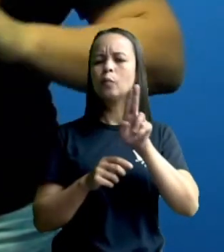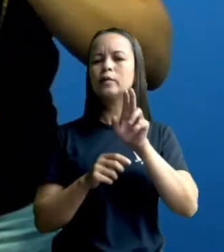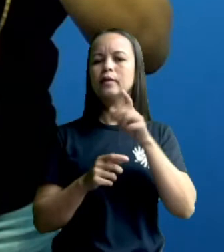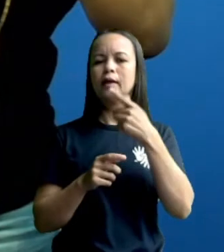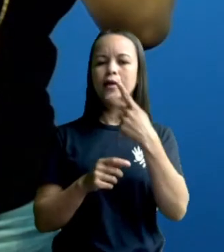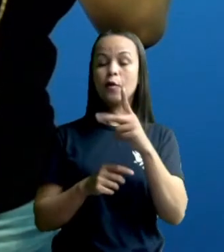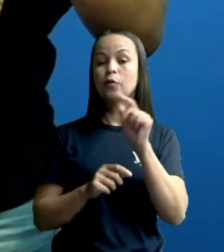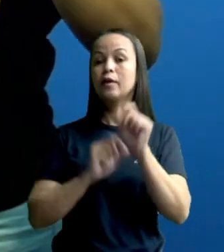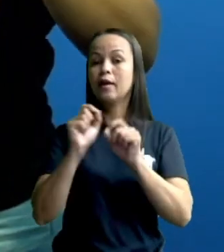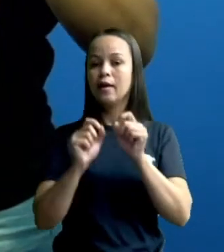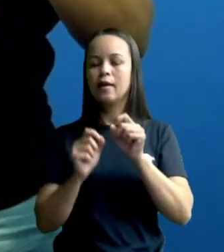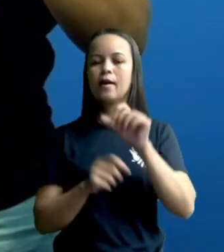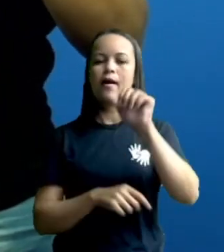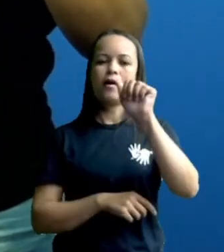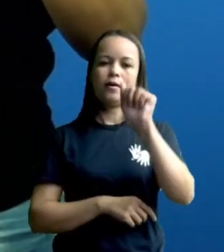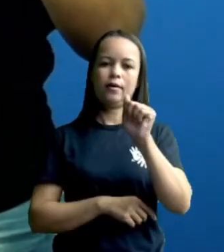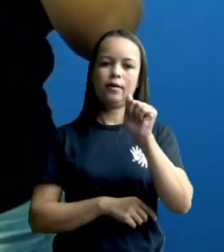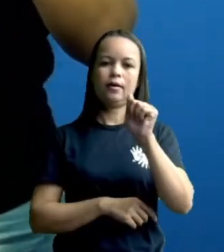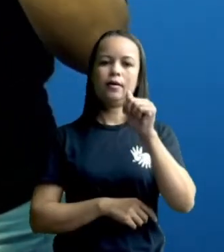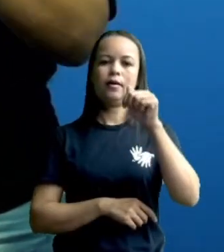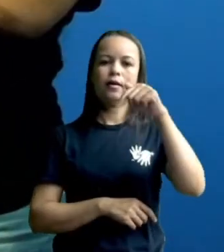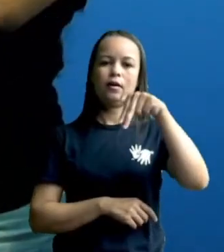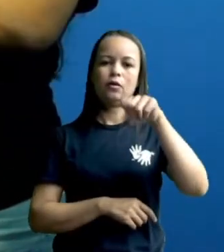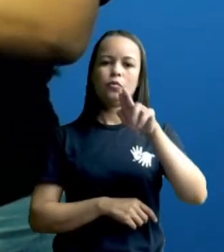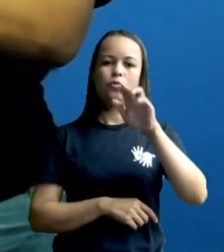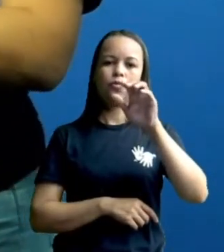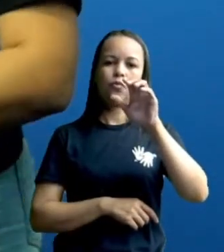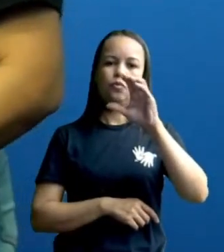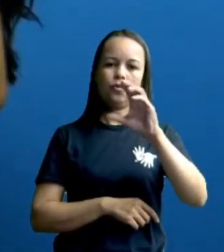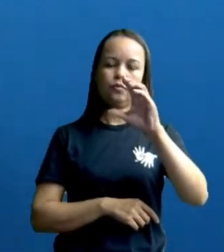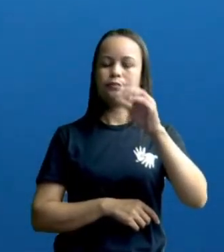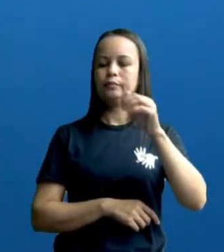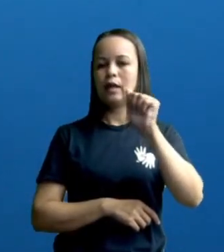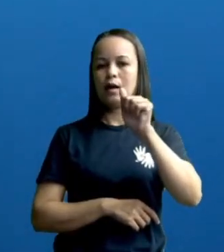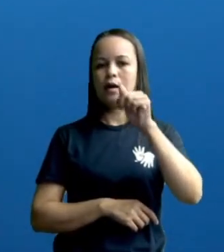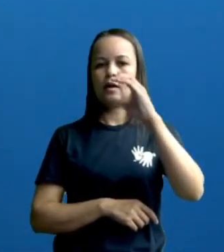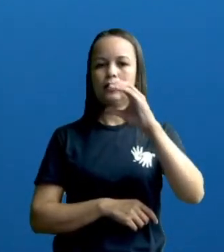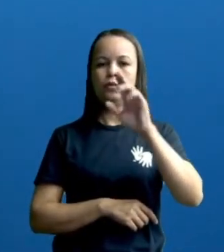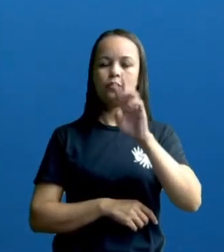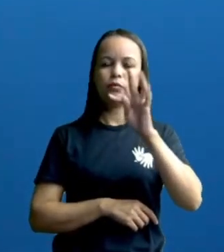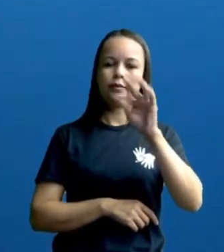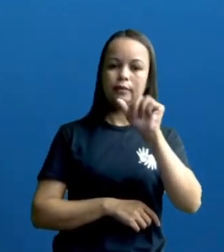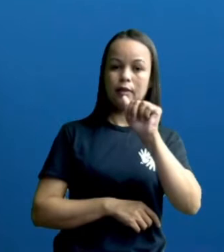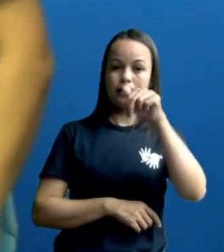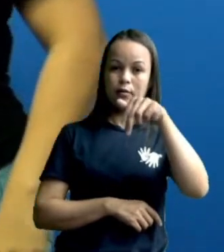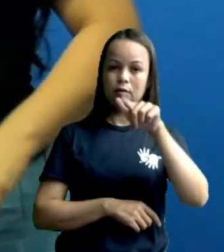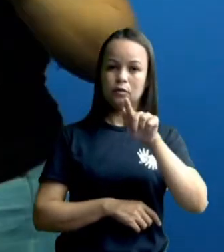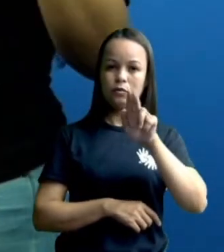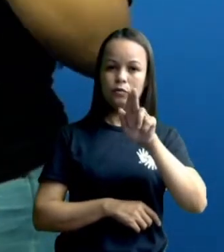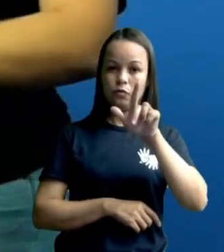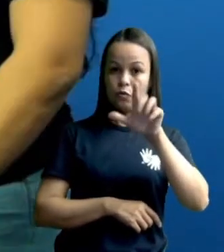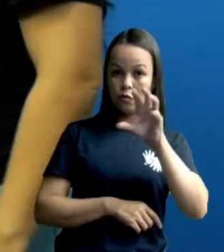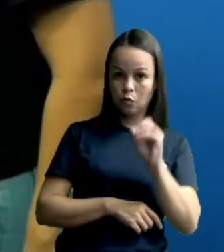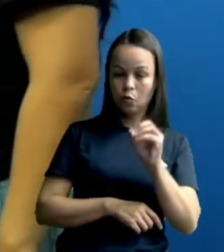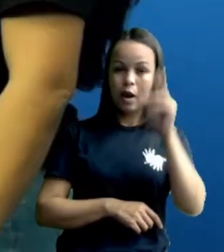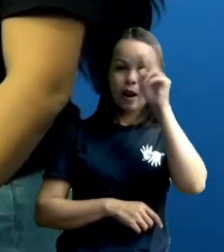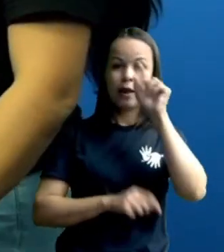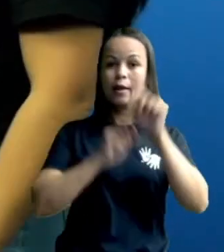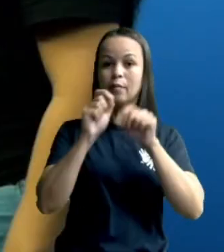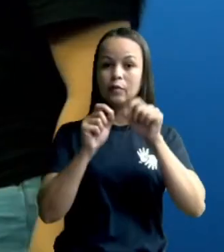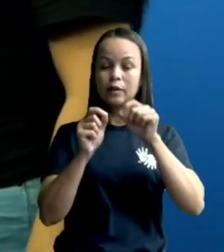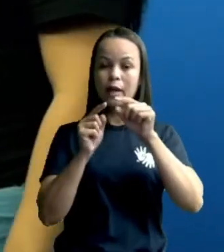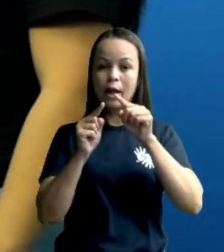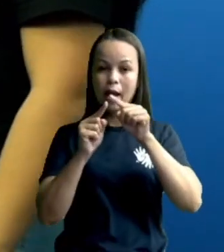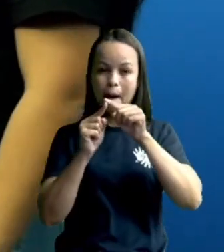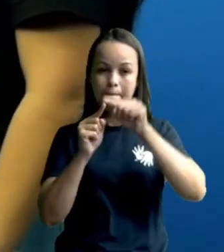acutângulo. Lembrando, acutângulo lembra agudo e ele é um triângulo pontudo, tá certo? Vamos